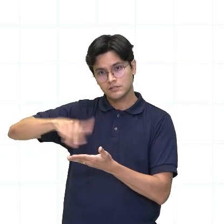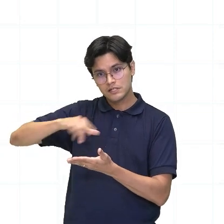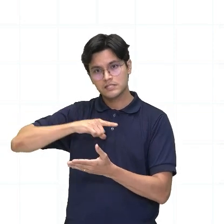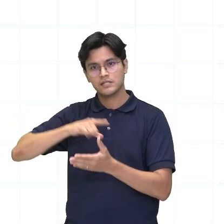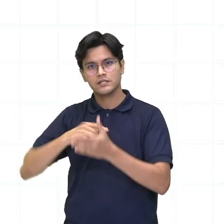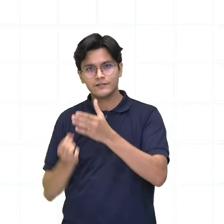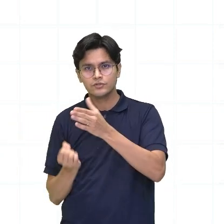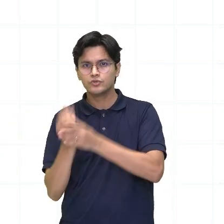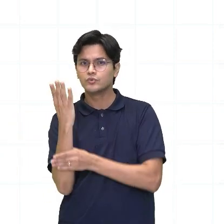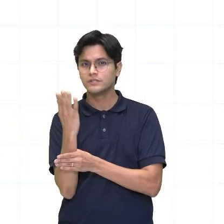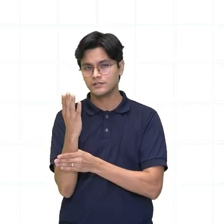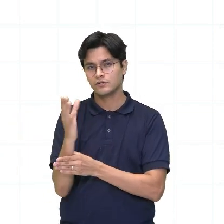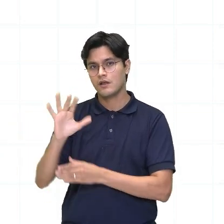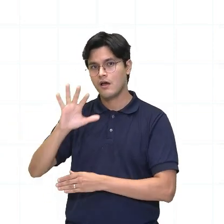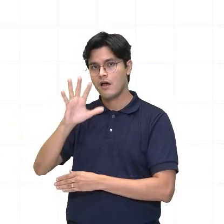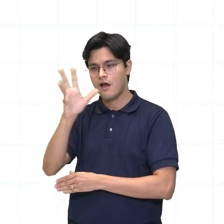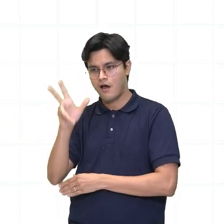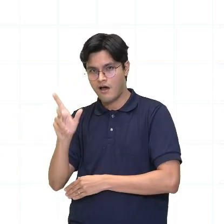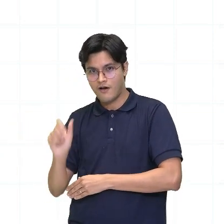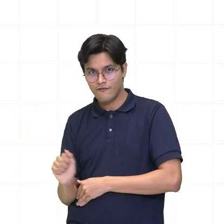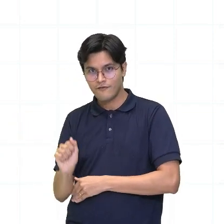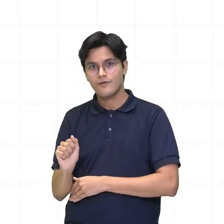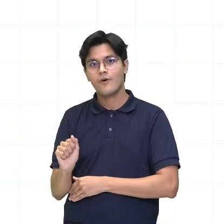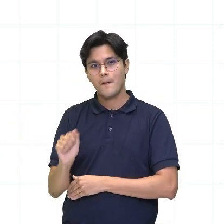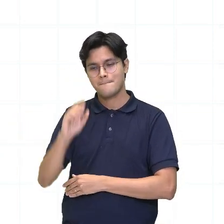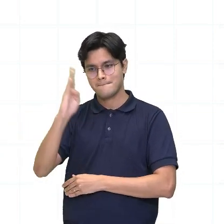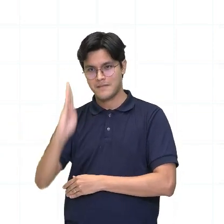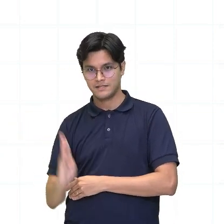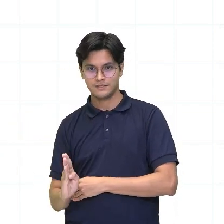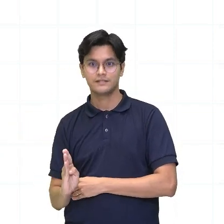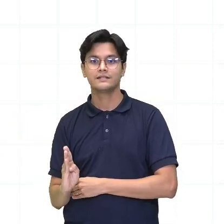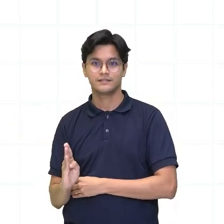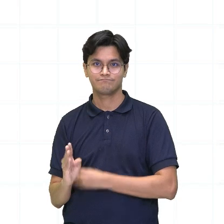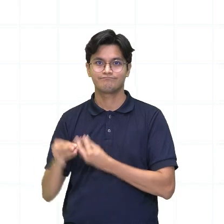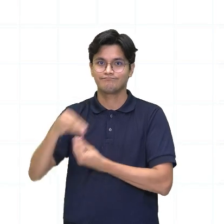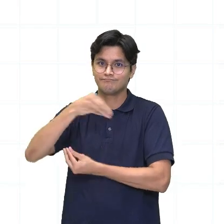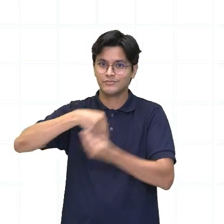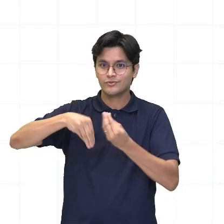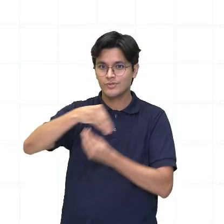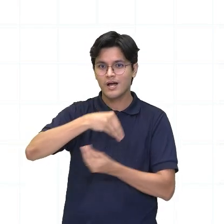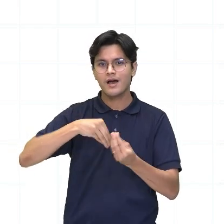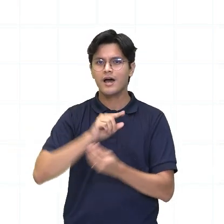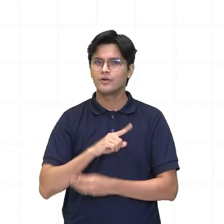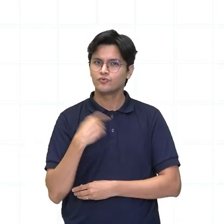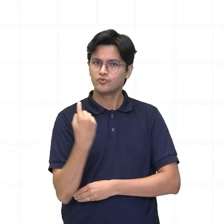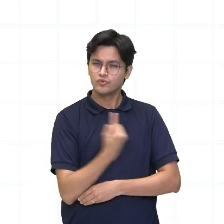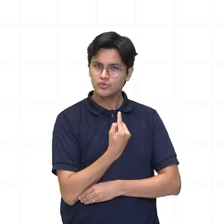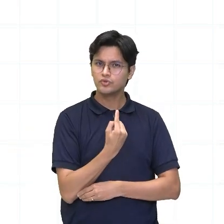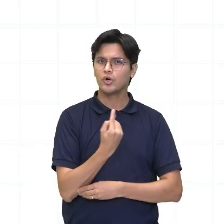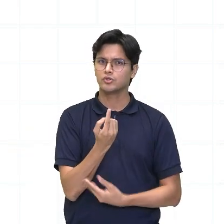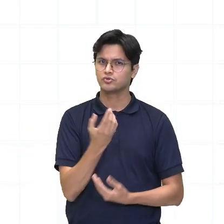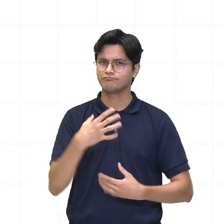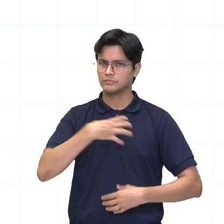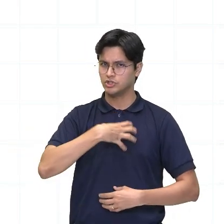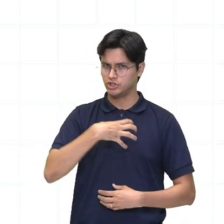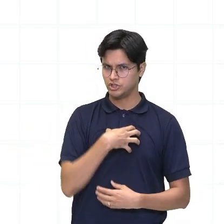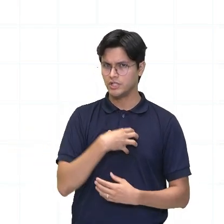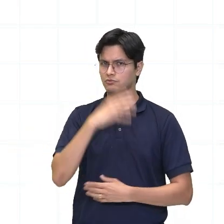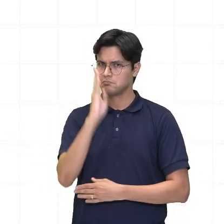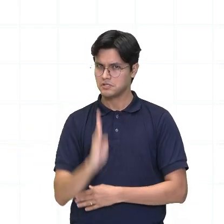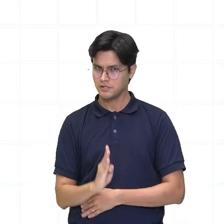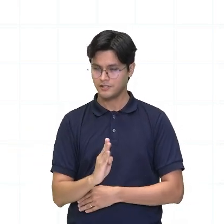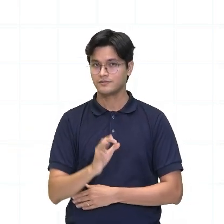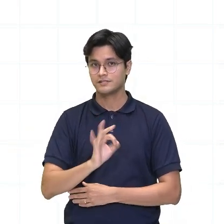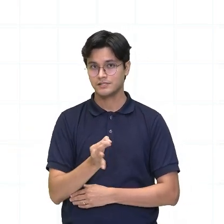afro-brasileiras, trazido pelos nossos irmãos africanos e misturado com o nosso gingado também brasileiro, não é isso?